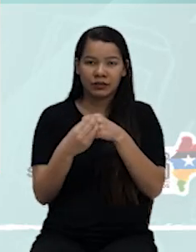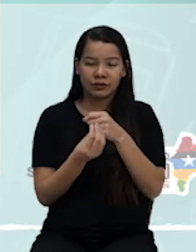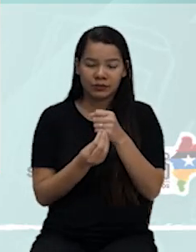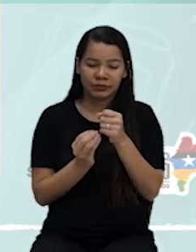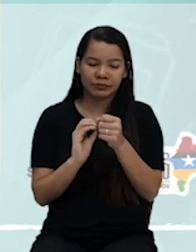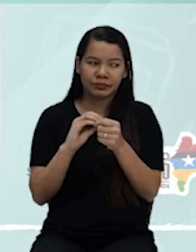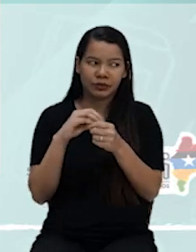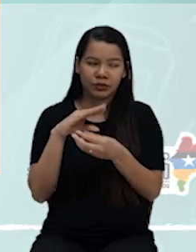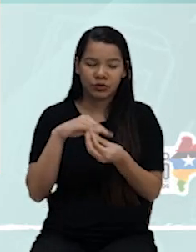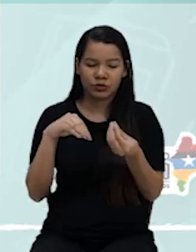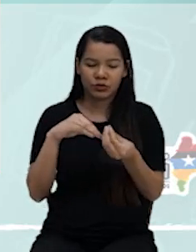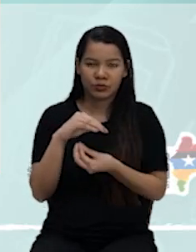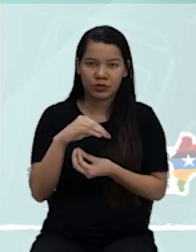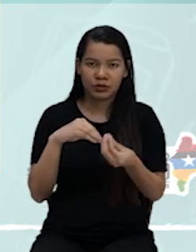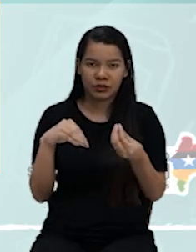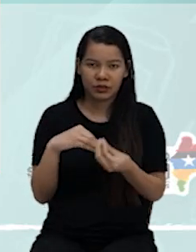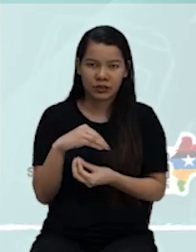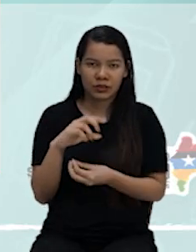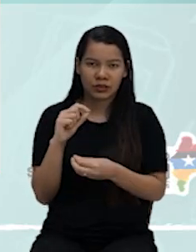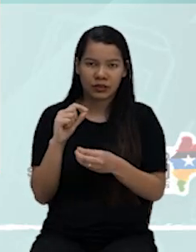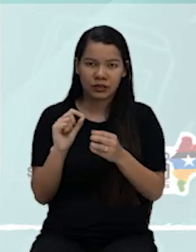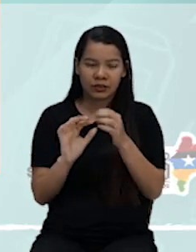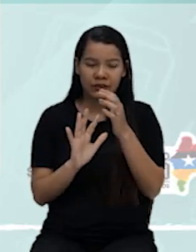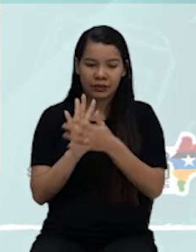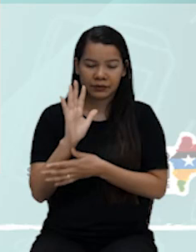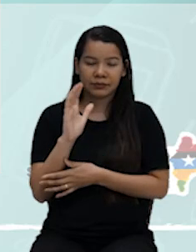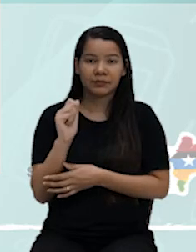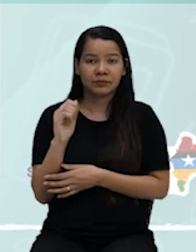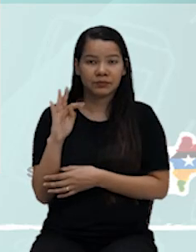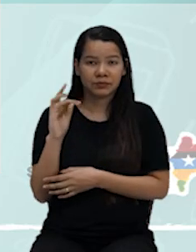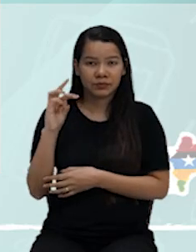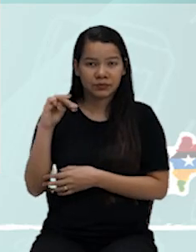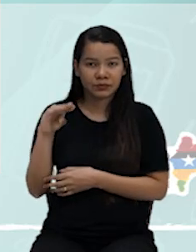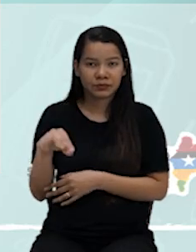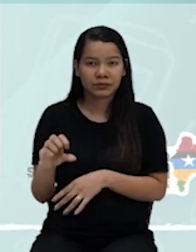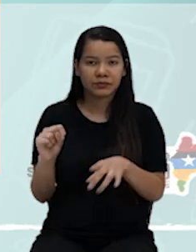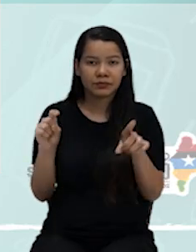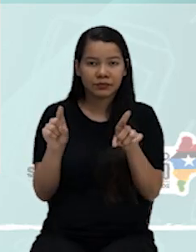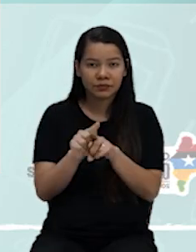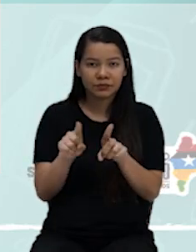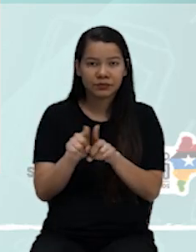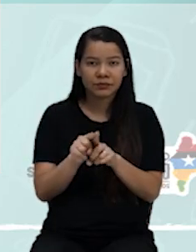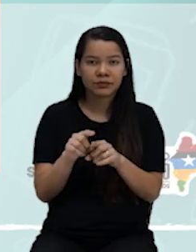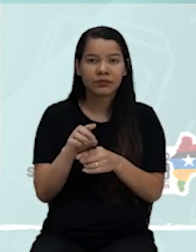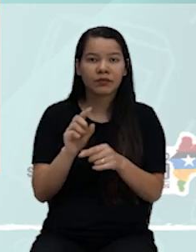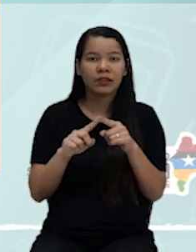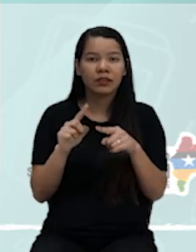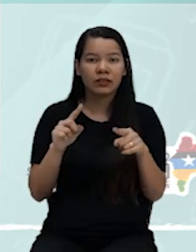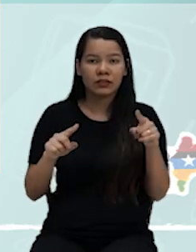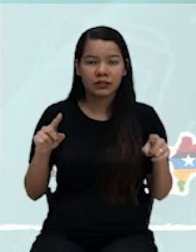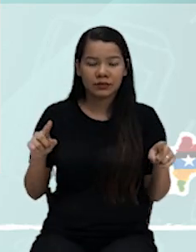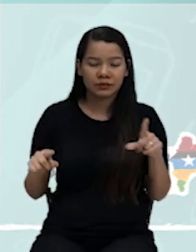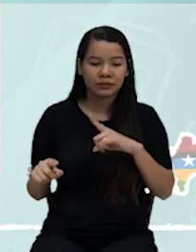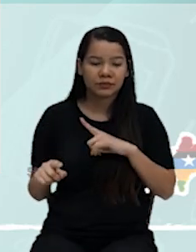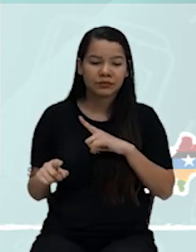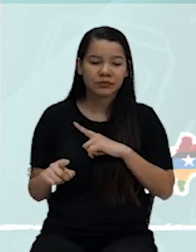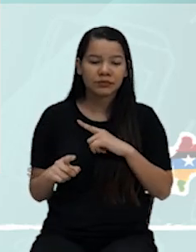e essas substâncias elas são formadas por átomos. E a matéria ela sofre